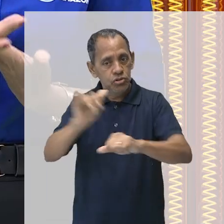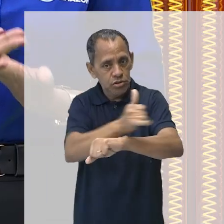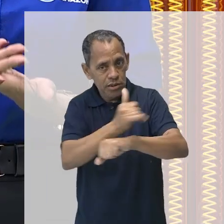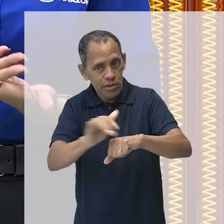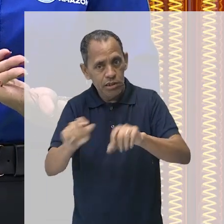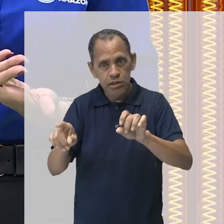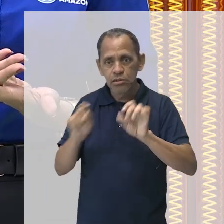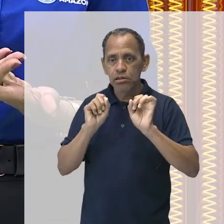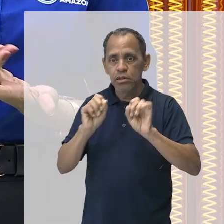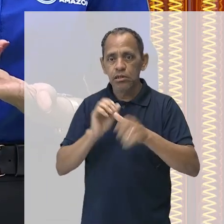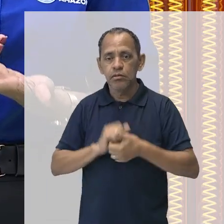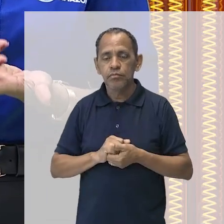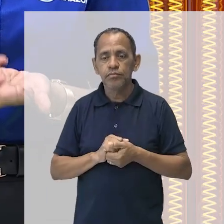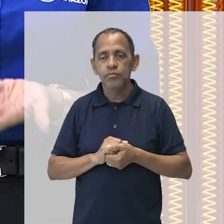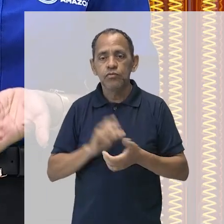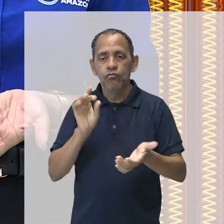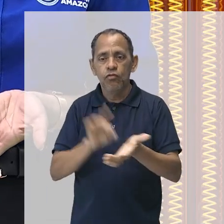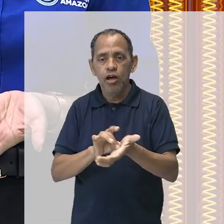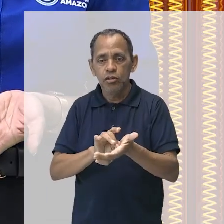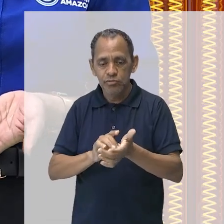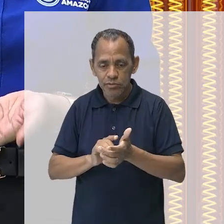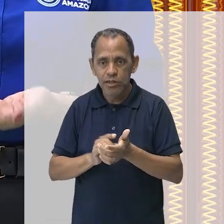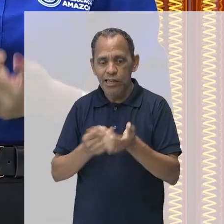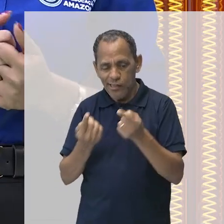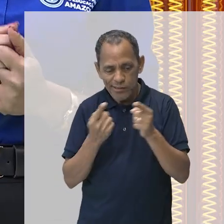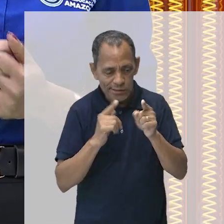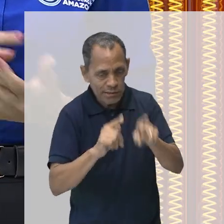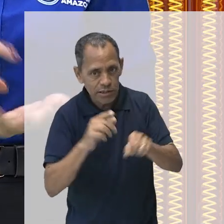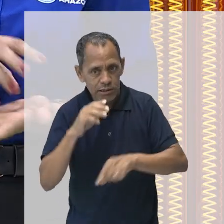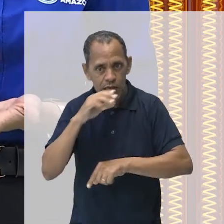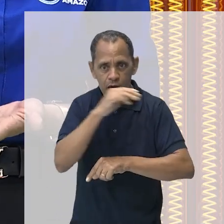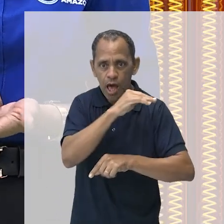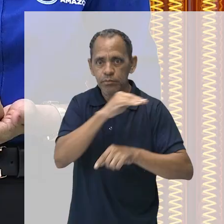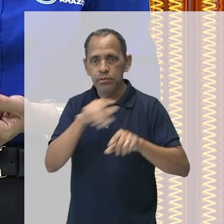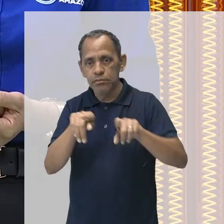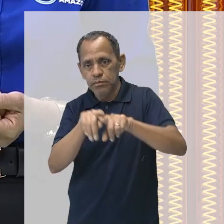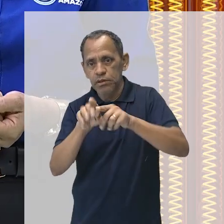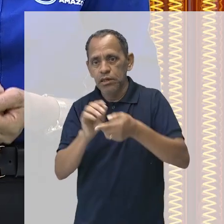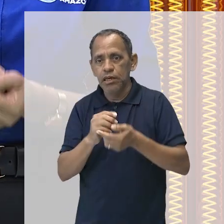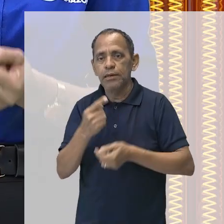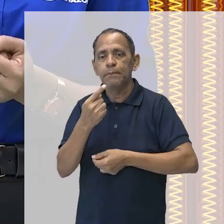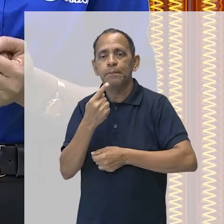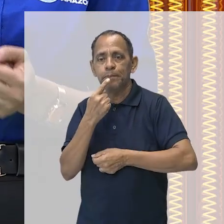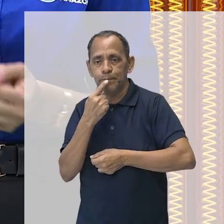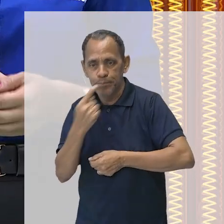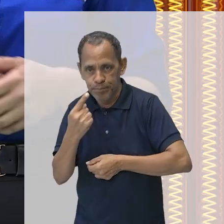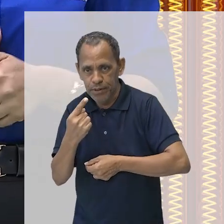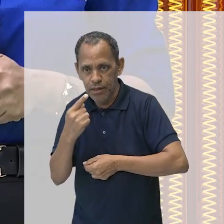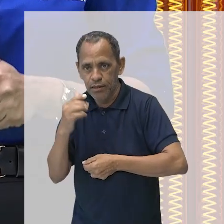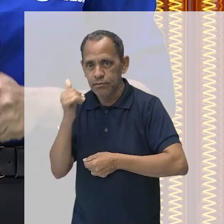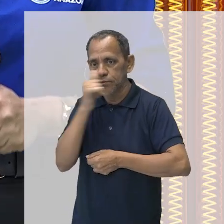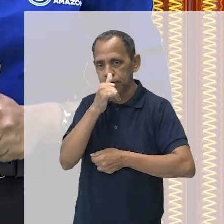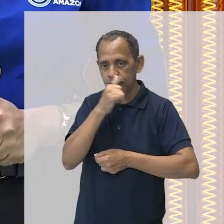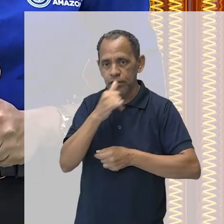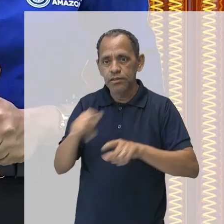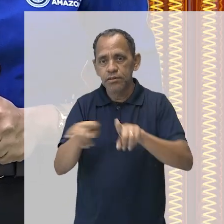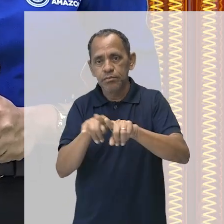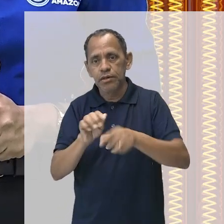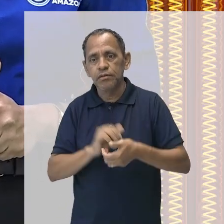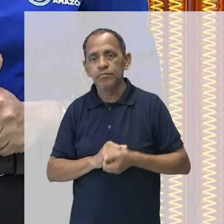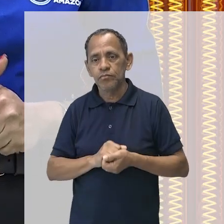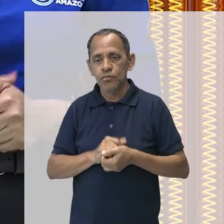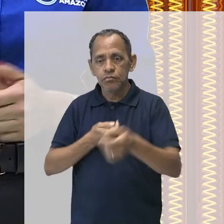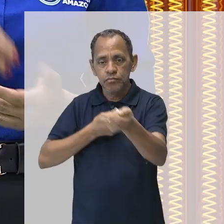para justamente ataques rápidos próximo ali da França. O controle